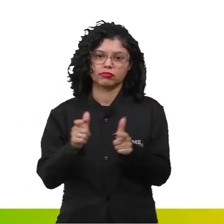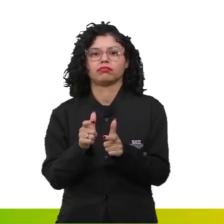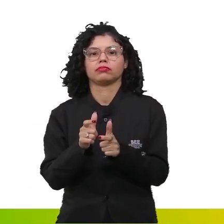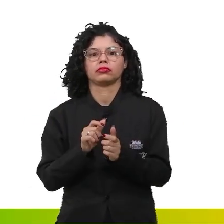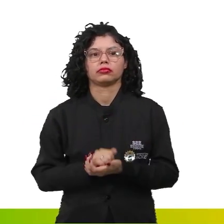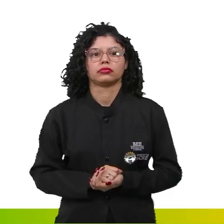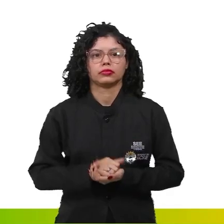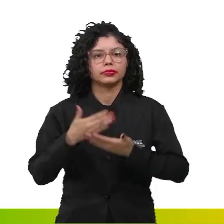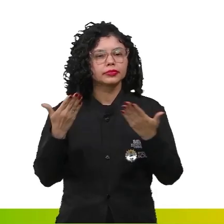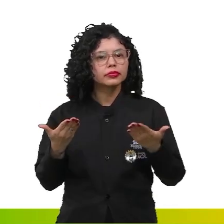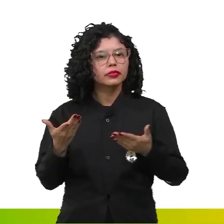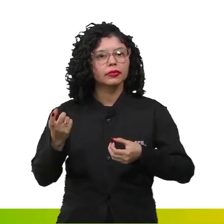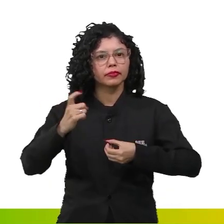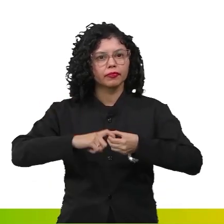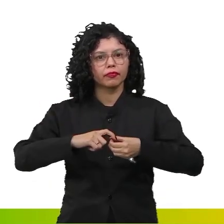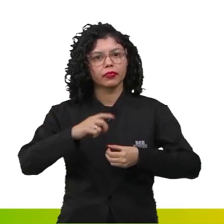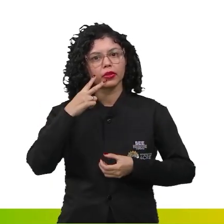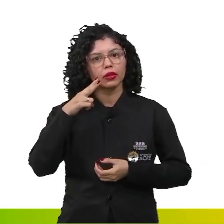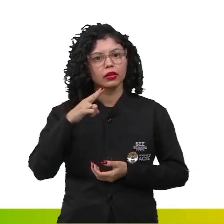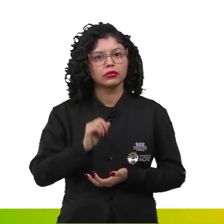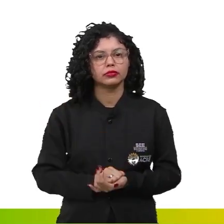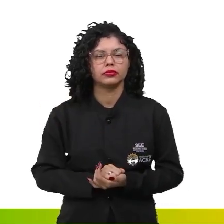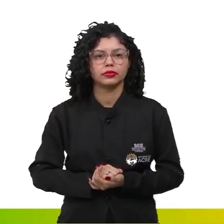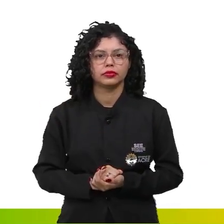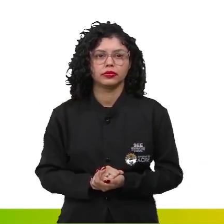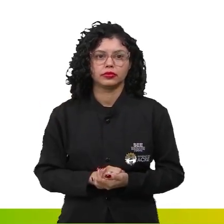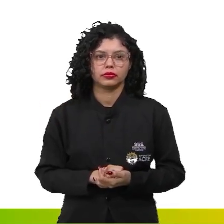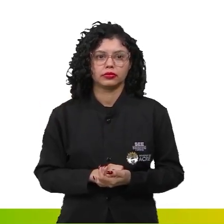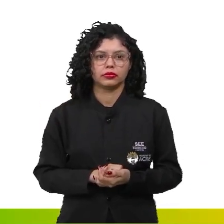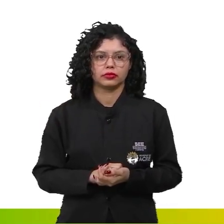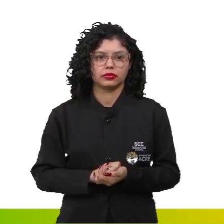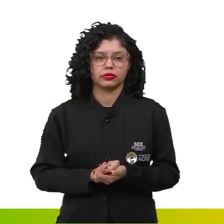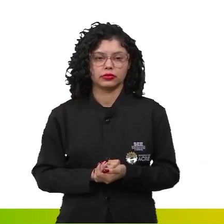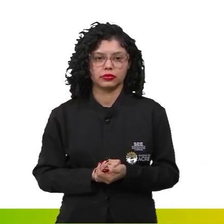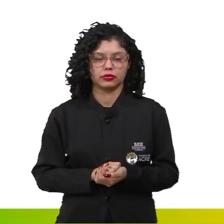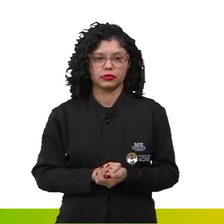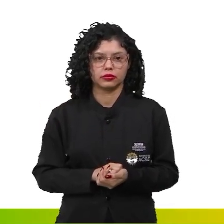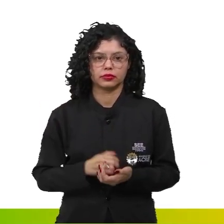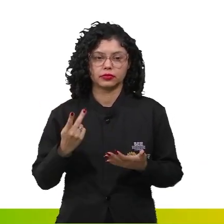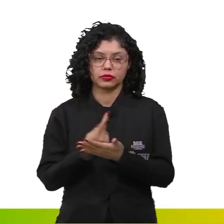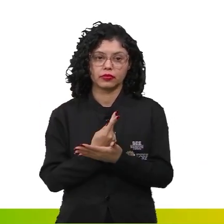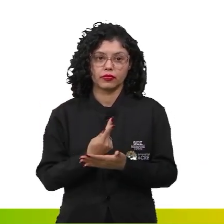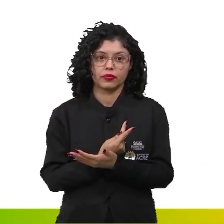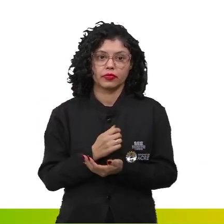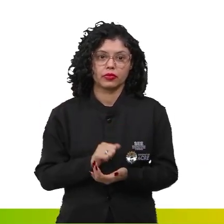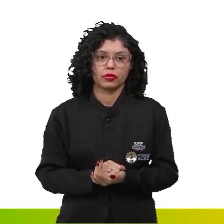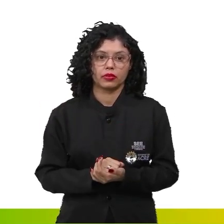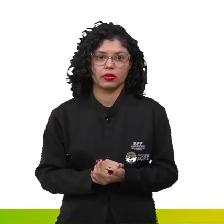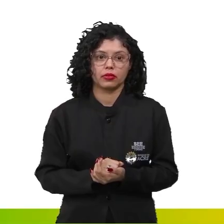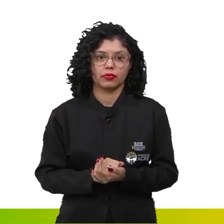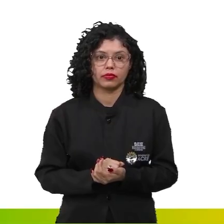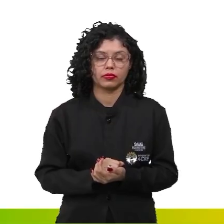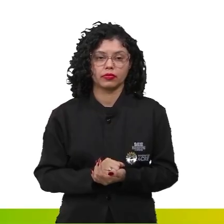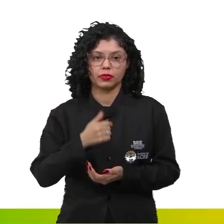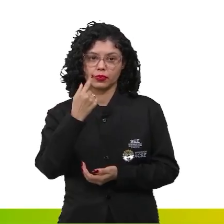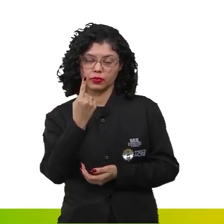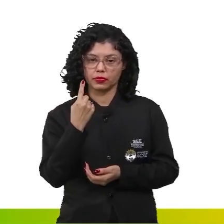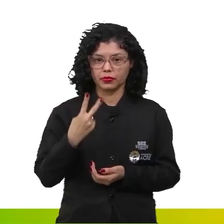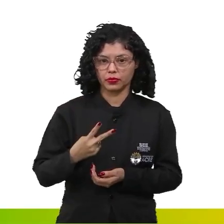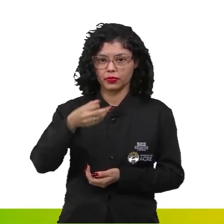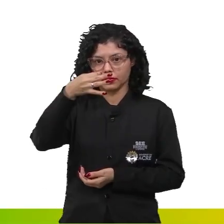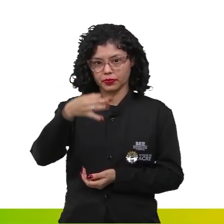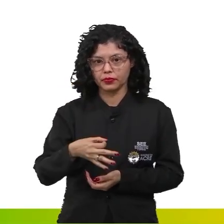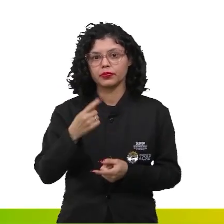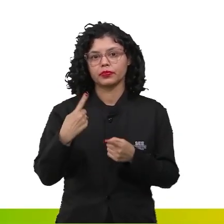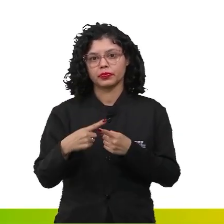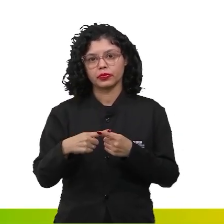reduzir barreiras. Vamos voltar só para a gente ver. A alternativa 3, o item 3 estava errado, e aí o item 2 e 1 e 2 estava